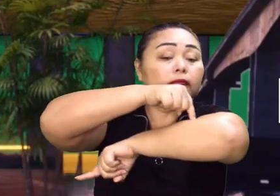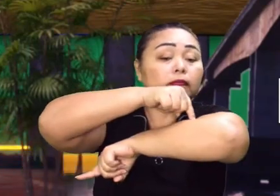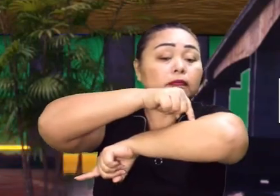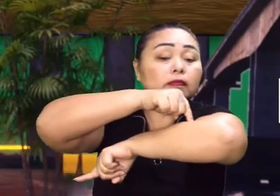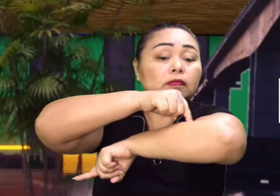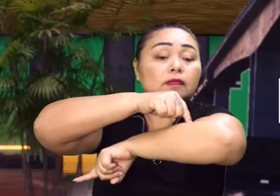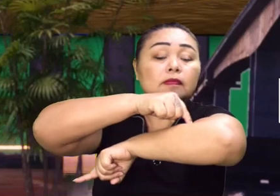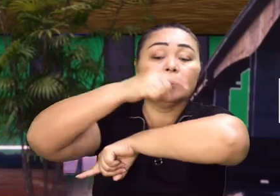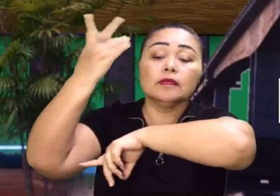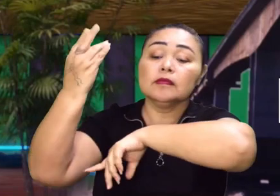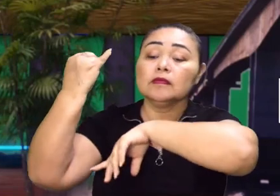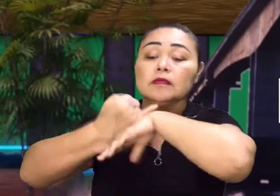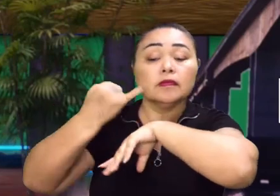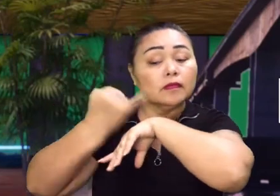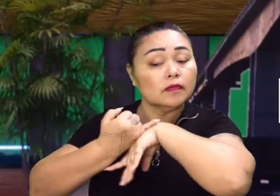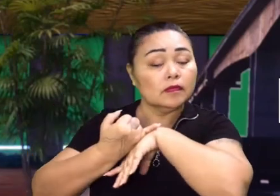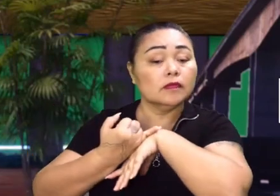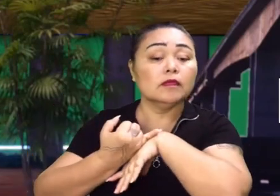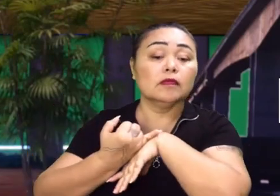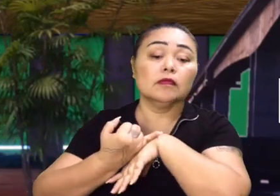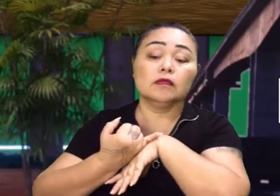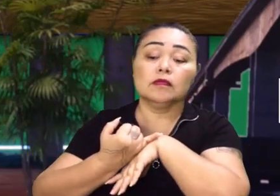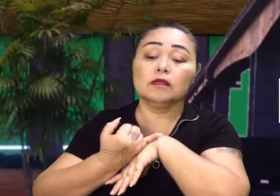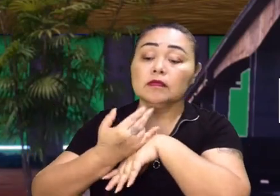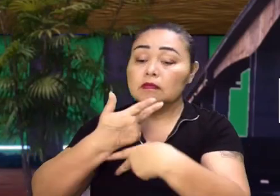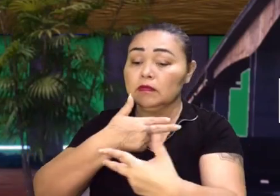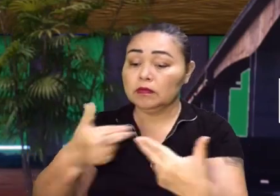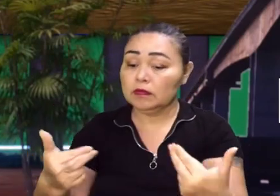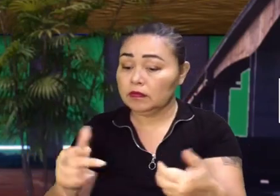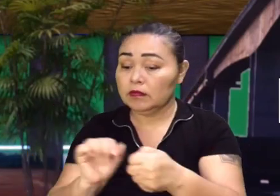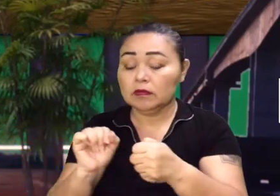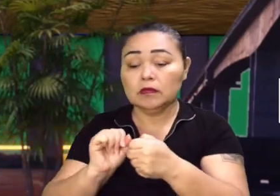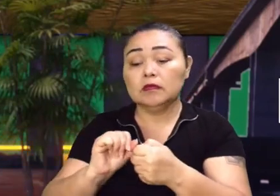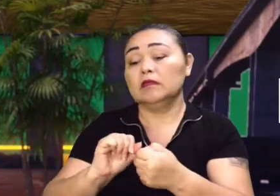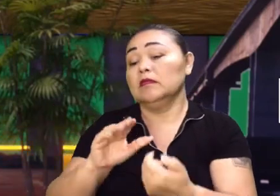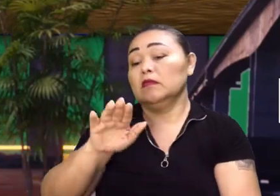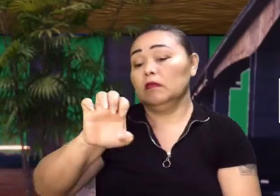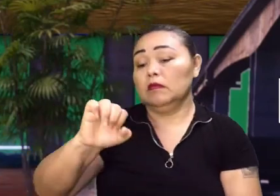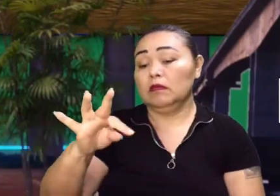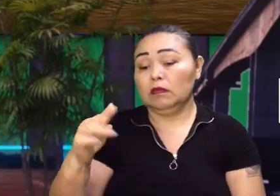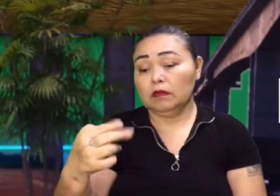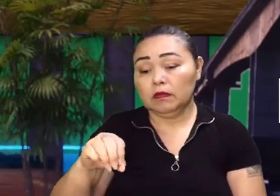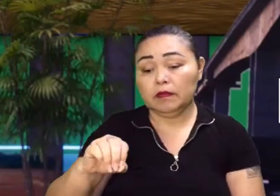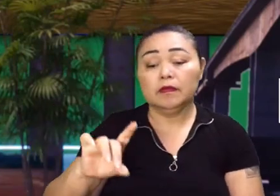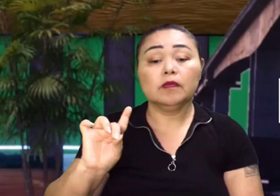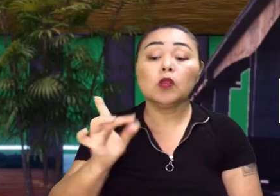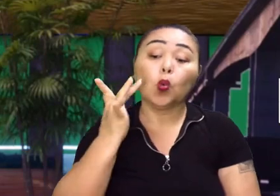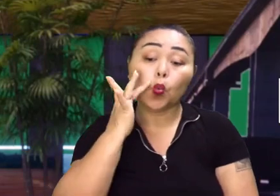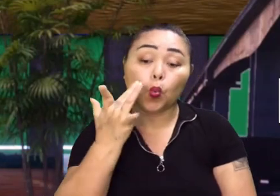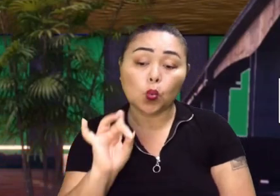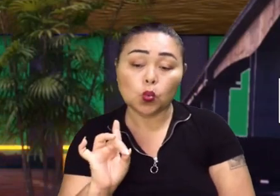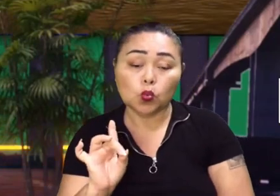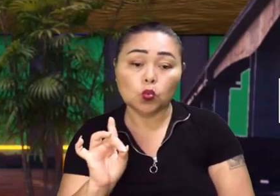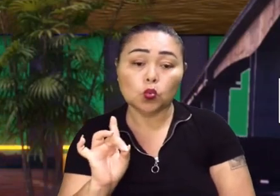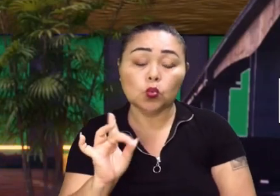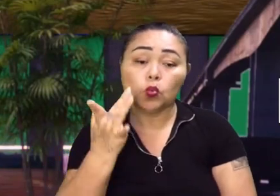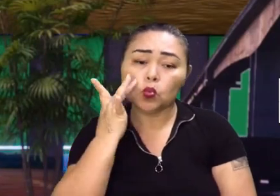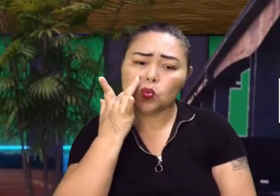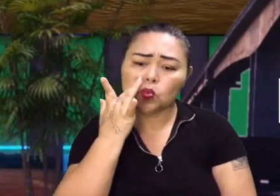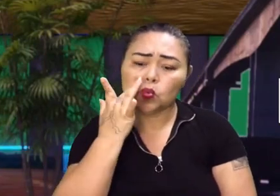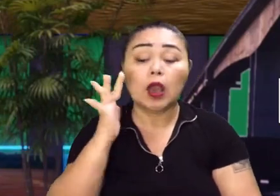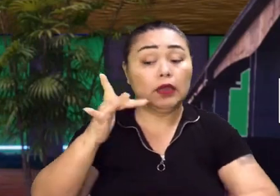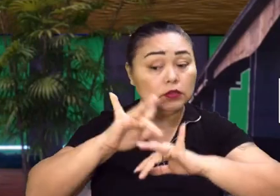ferro de nós como ferro né metais estanho exato ouro não ouro não